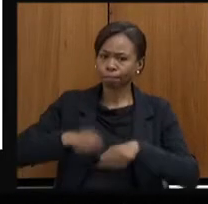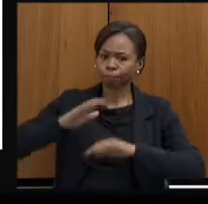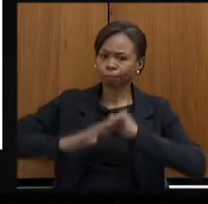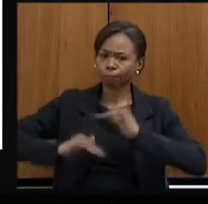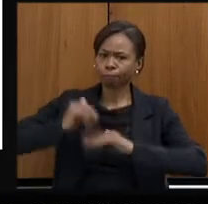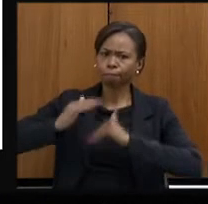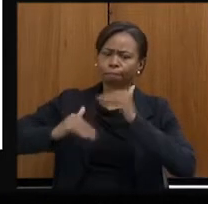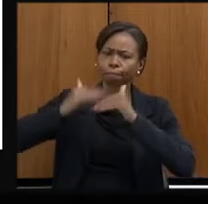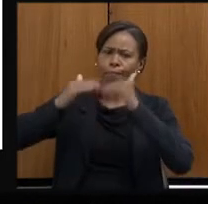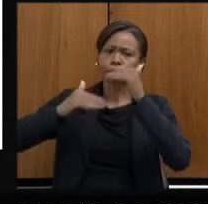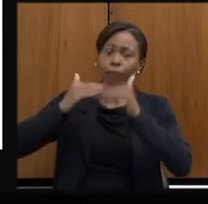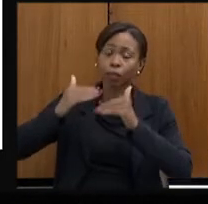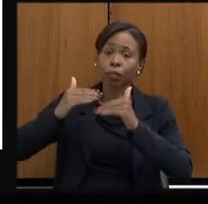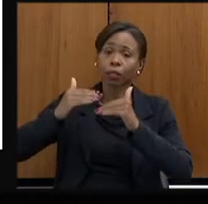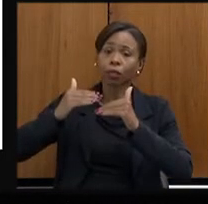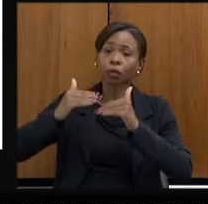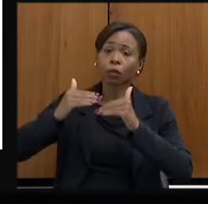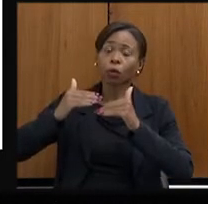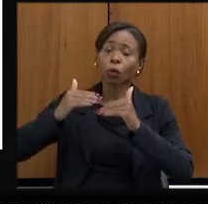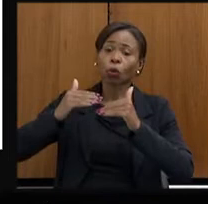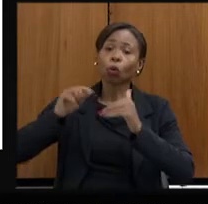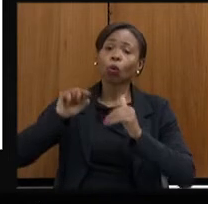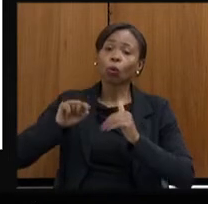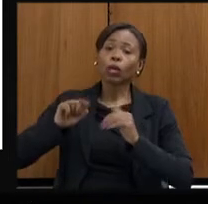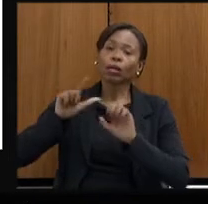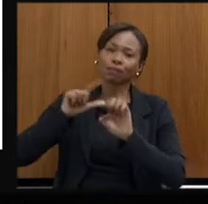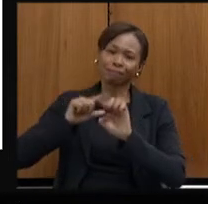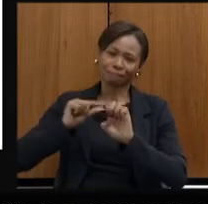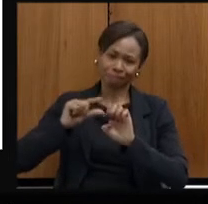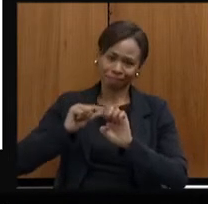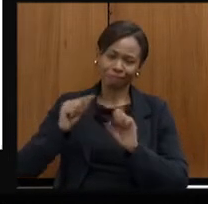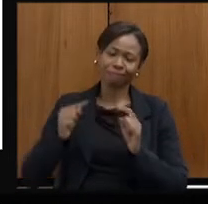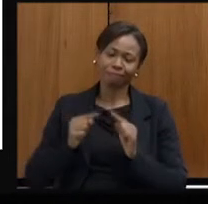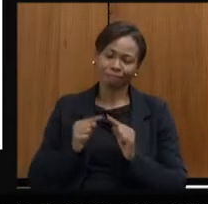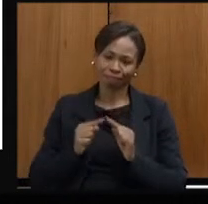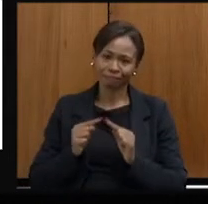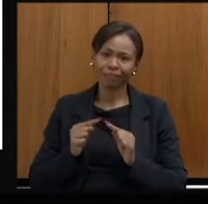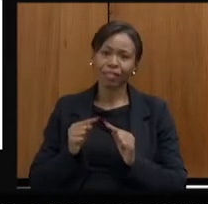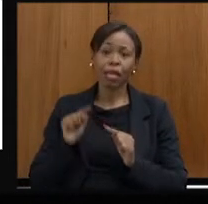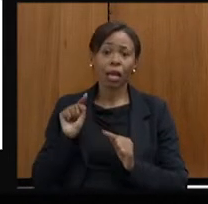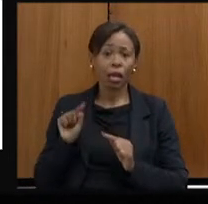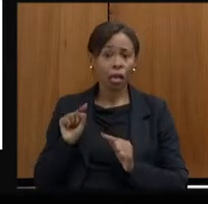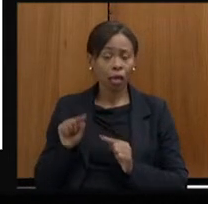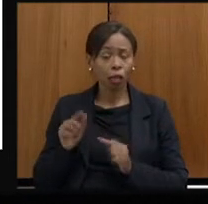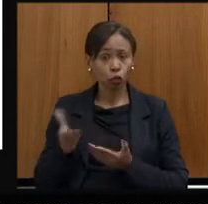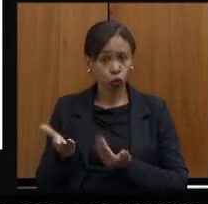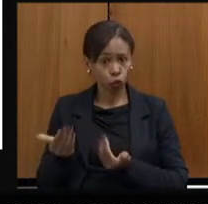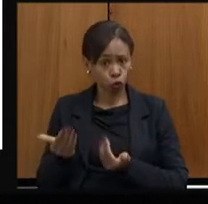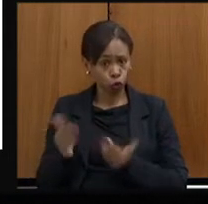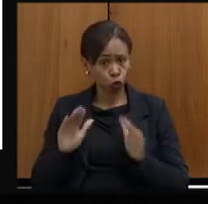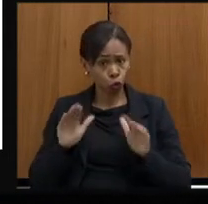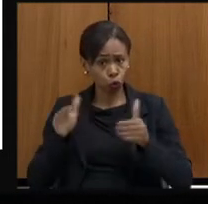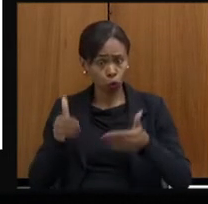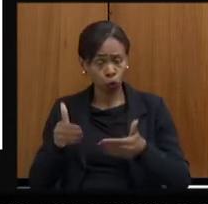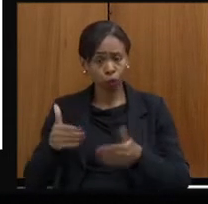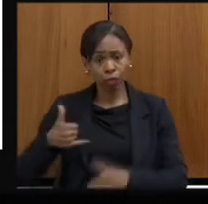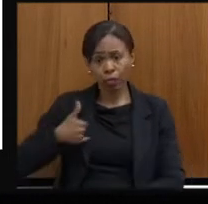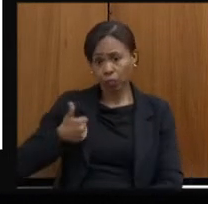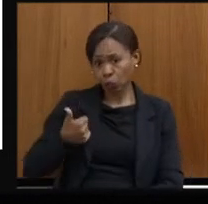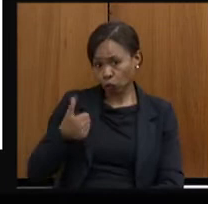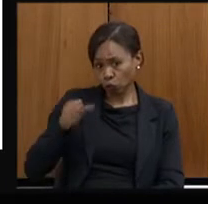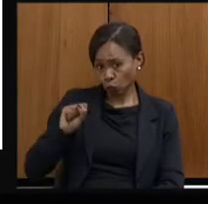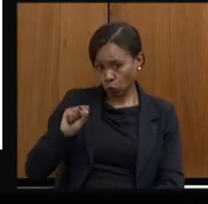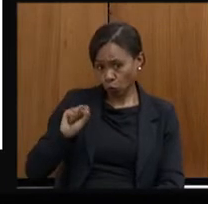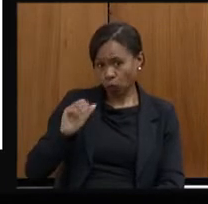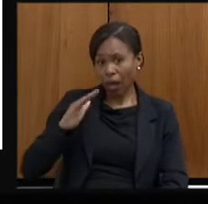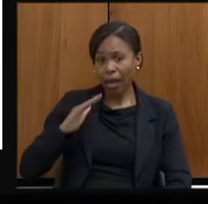habilidades relacionadas ao empreendedorismo. O Empreenda Jovem são para jovens de 18 a